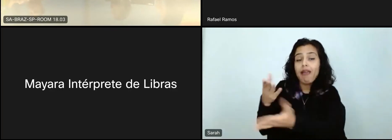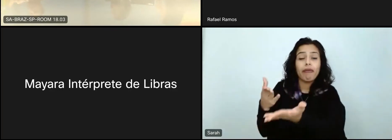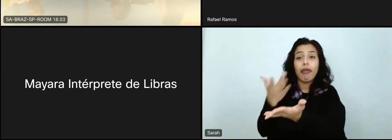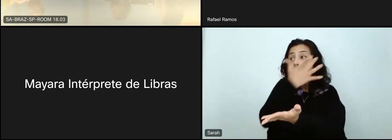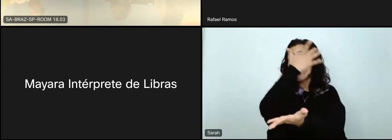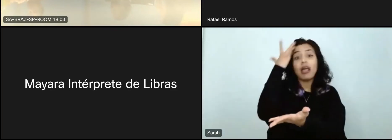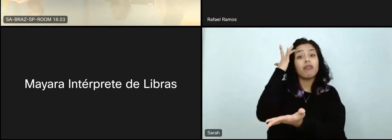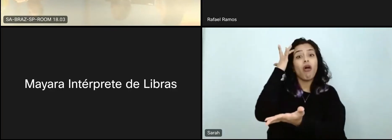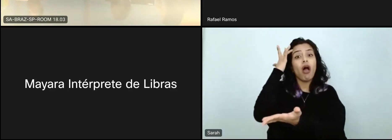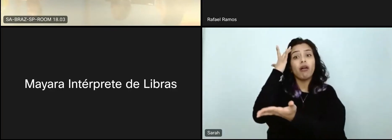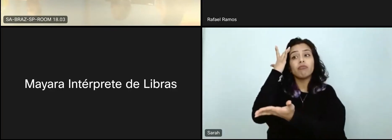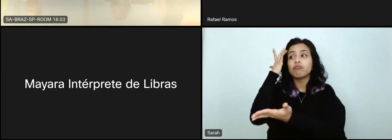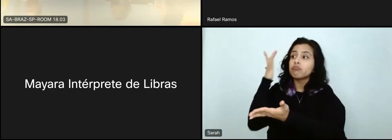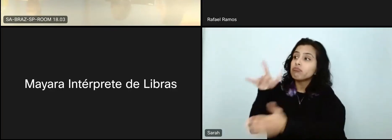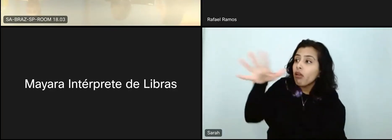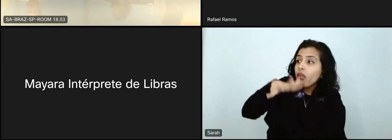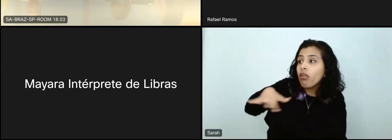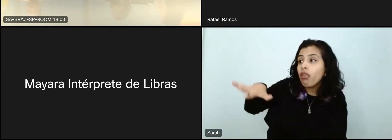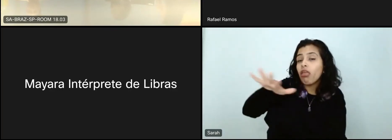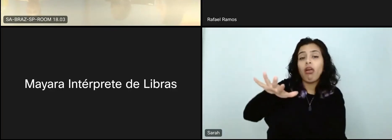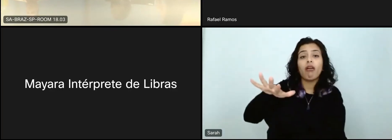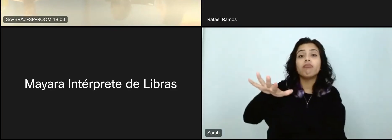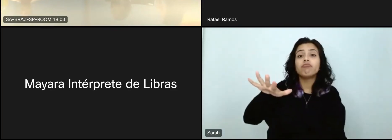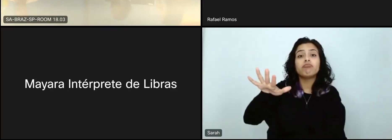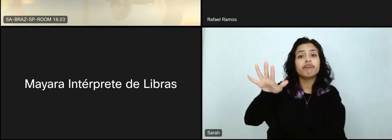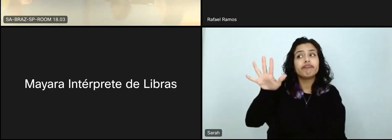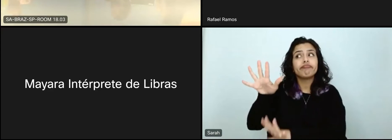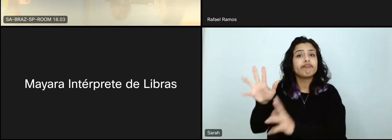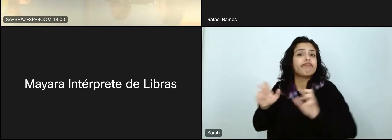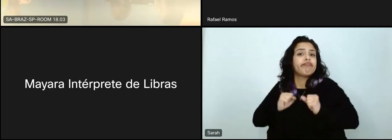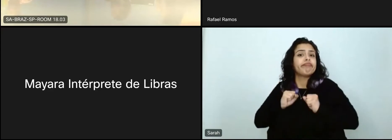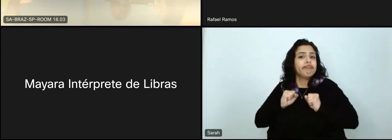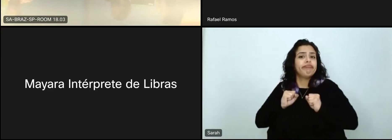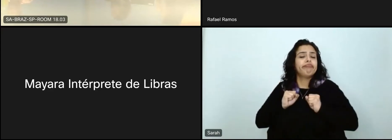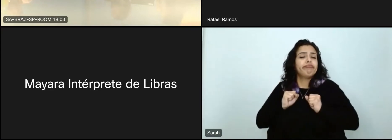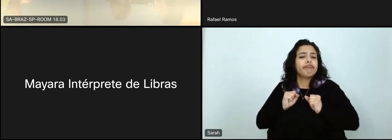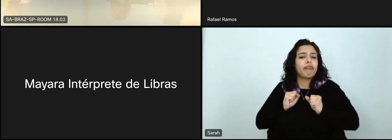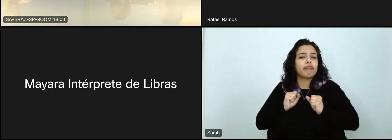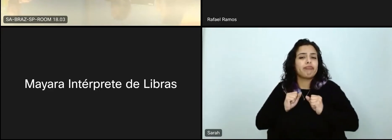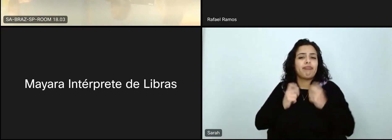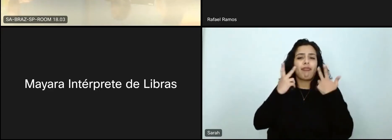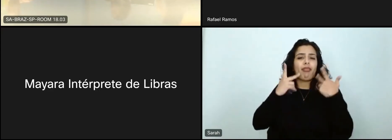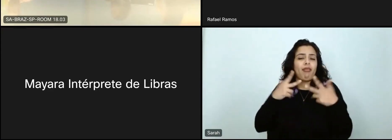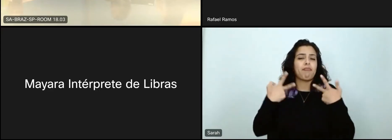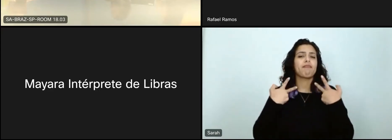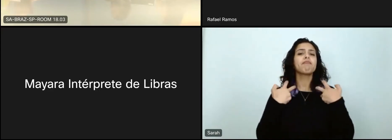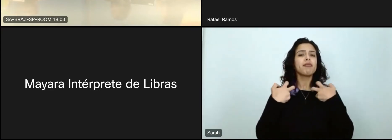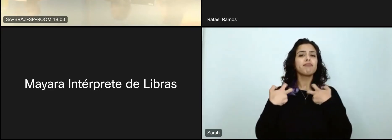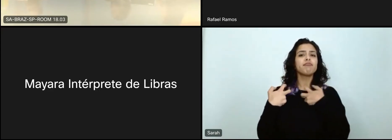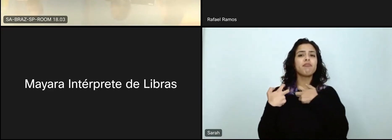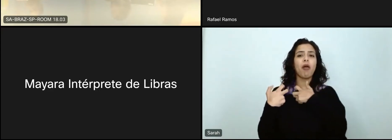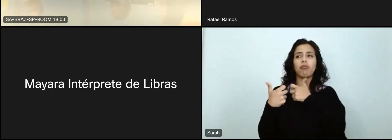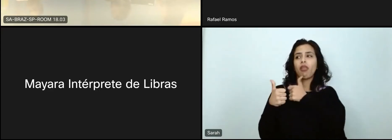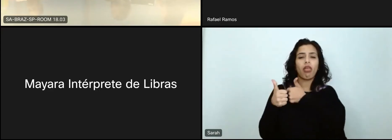aquele grupo assumiu uma nova identidade, e a partir disso as pessoas vão por esse mesmo caminho, né? Quando a gente fala